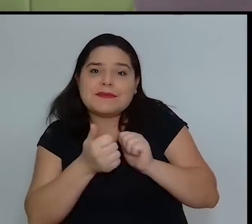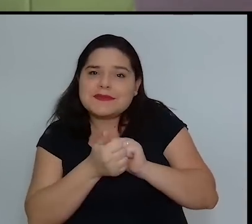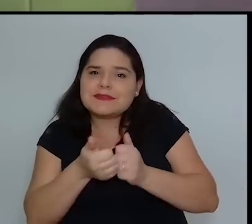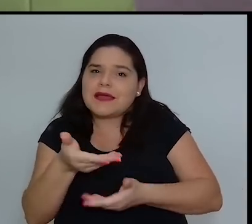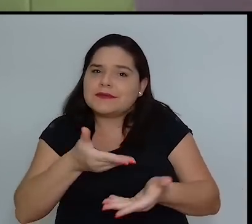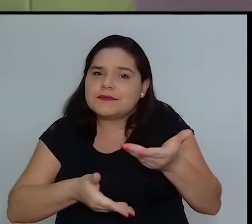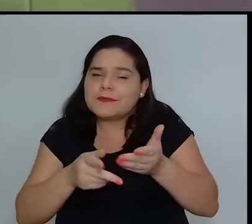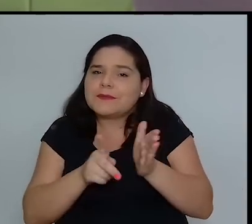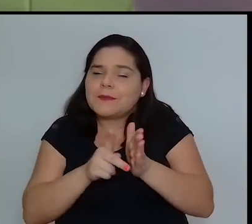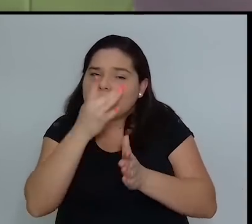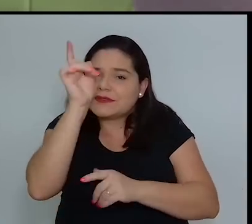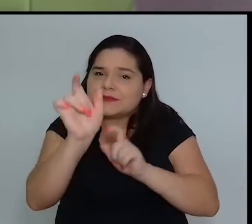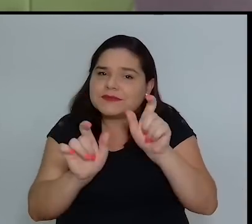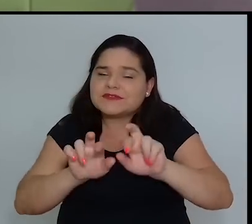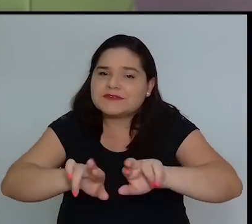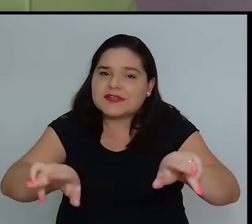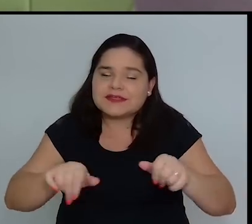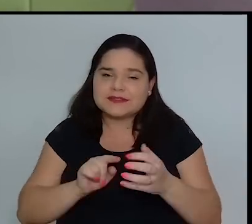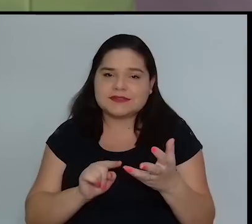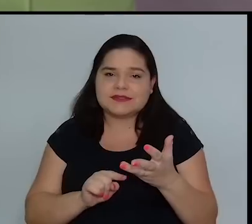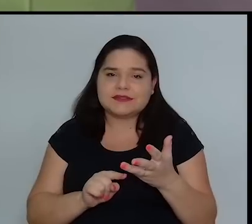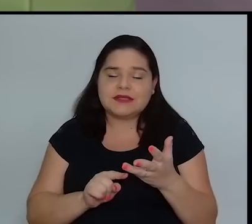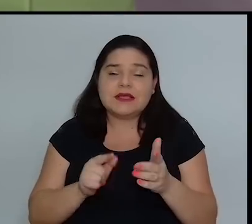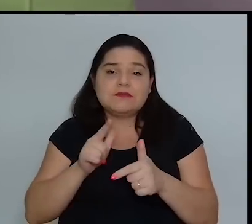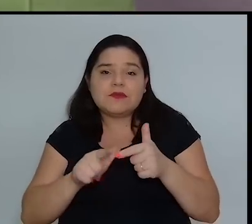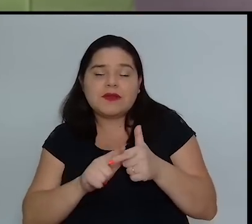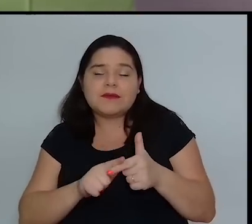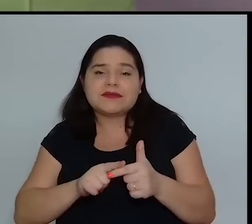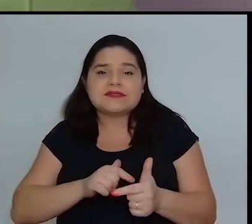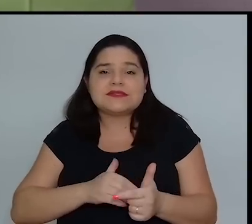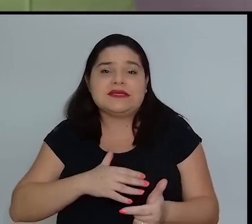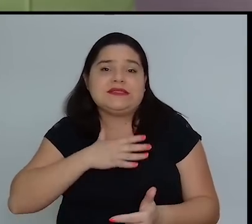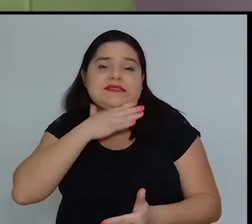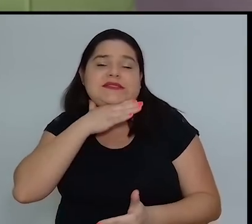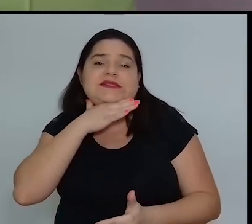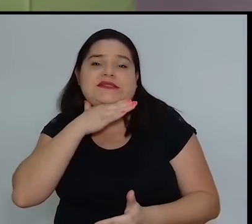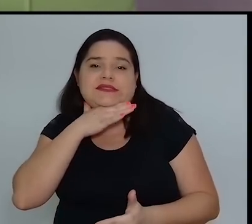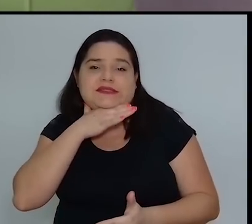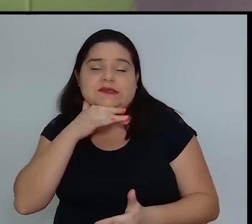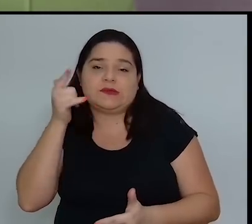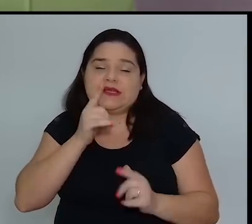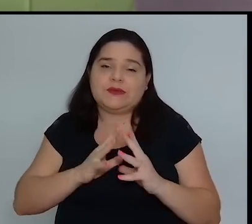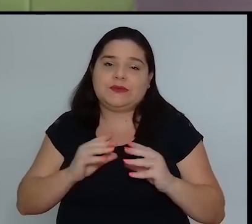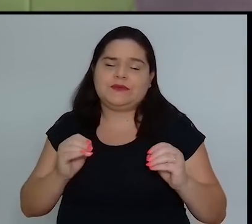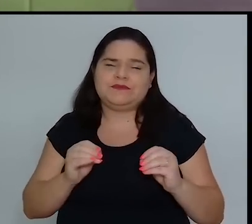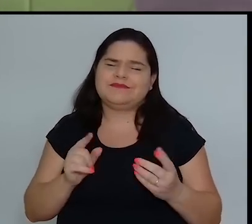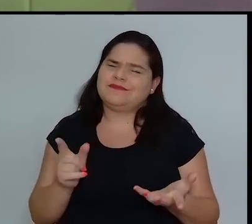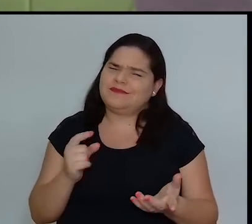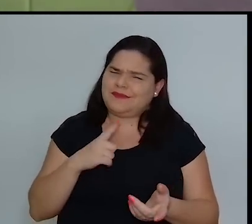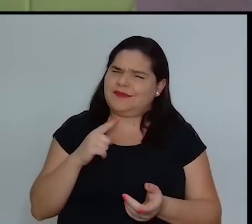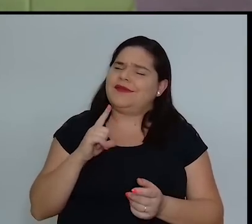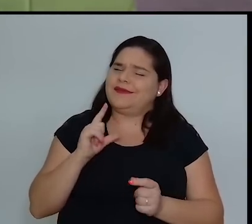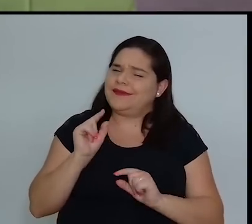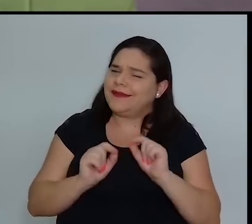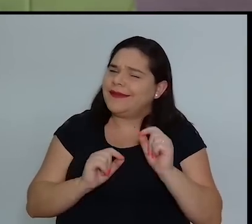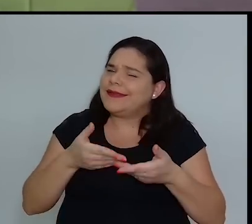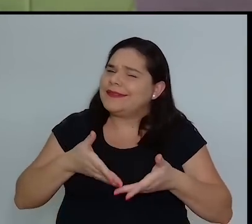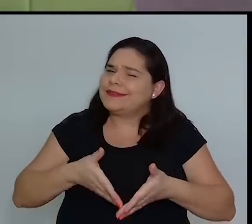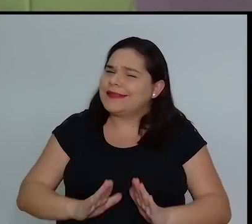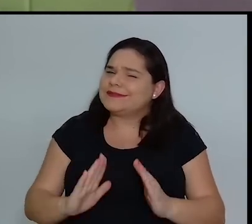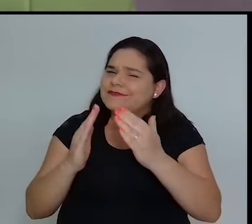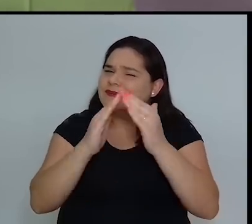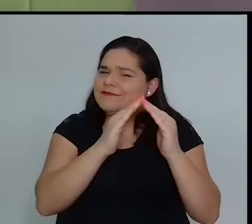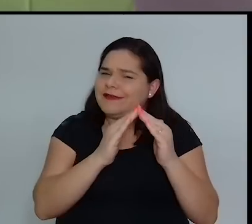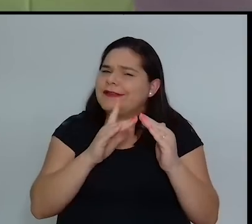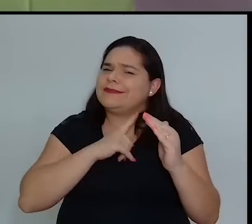sair bem de situações de crise meu amigo quem nasceu na preferia sabe que Ou você tem você tem essas características